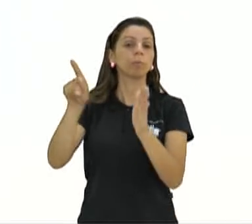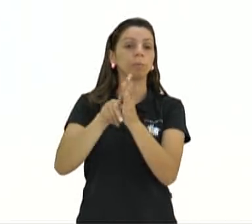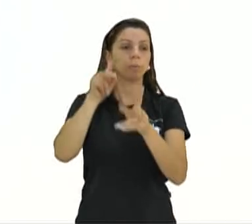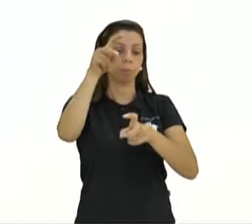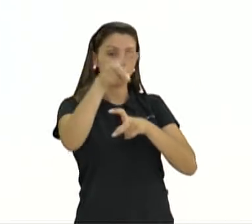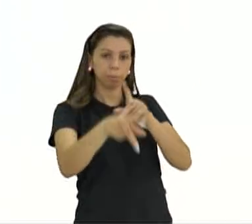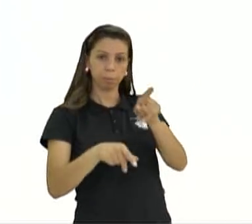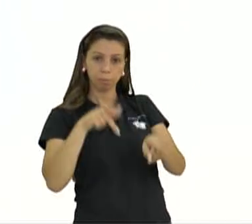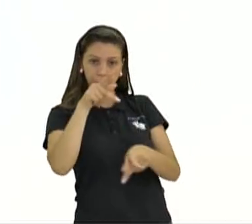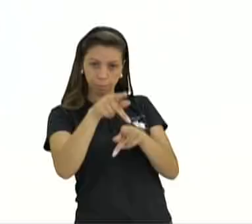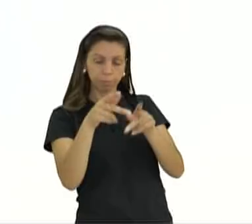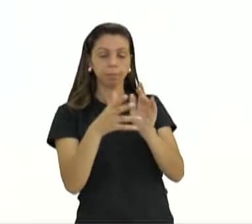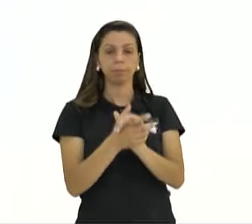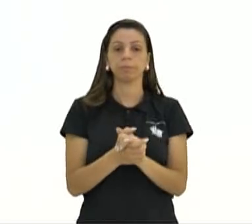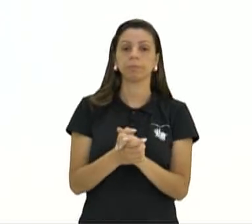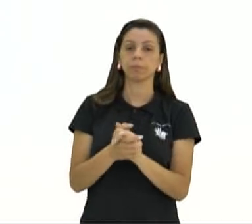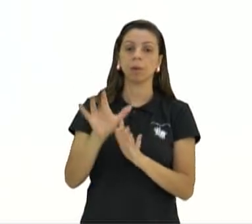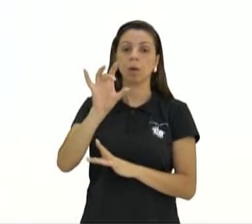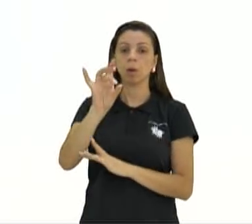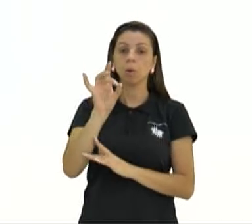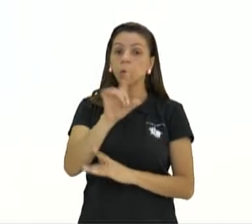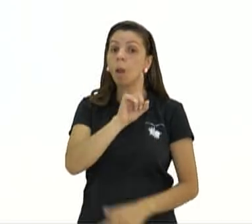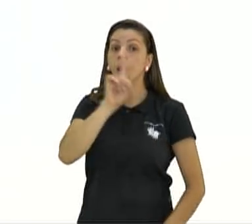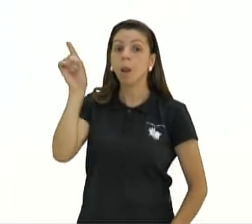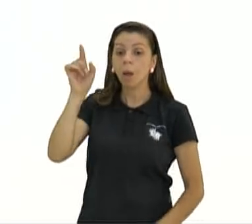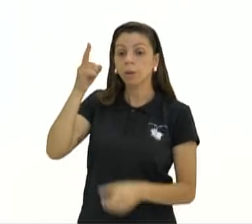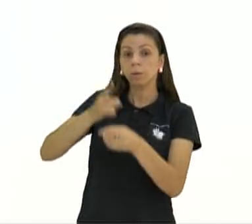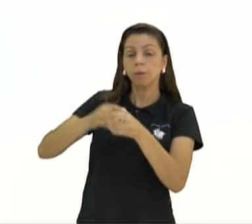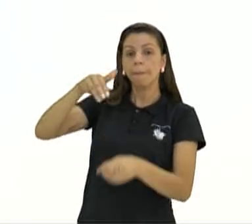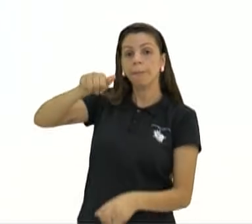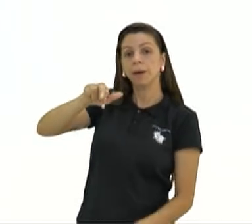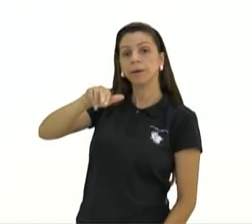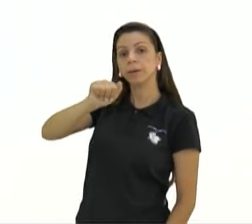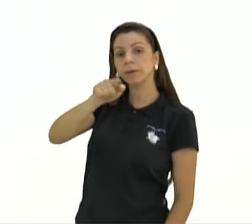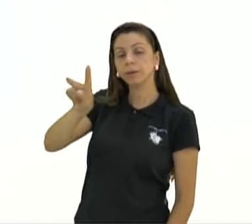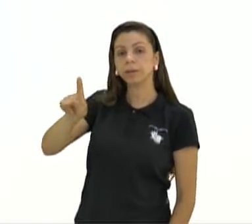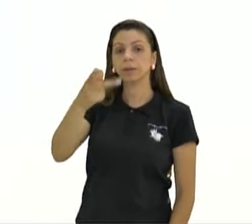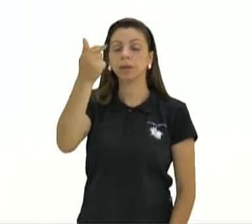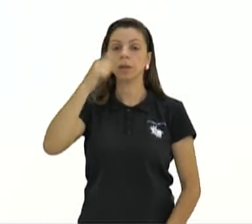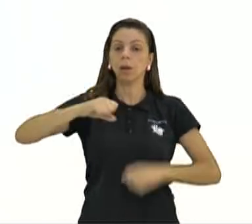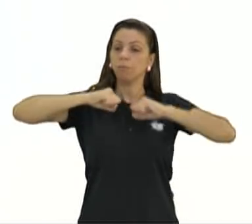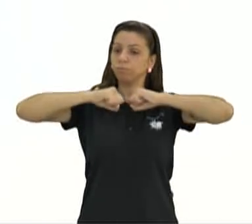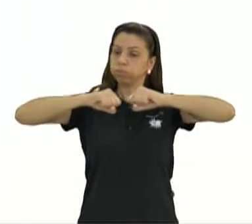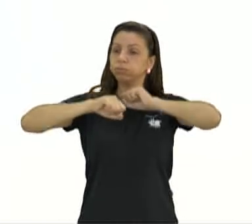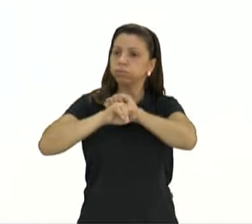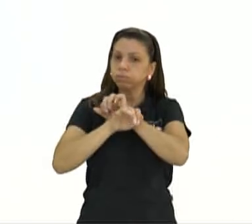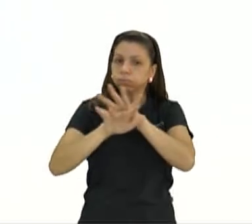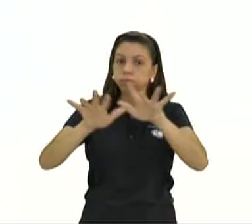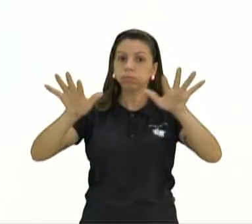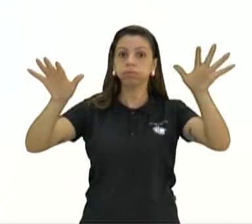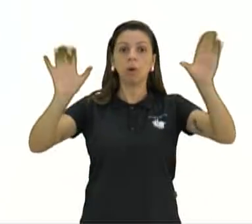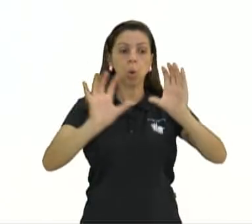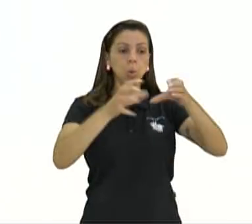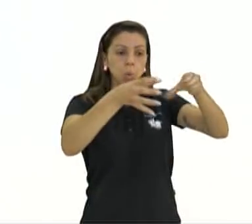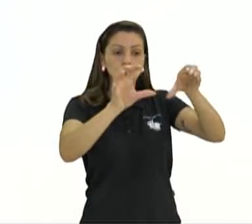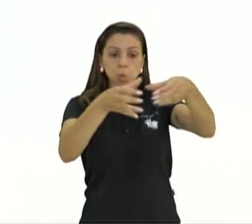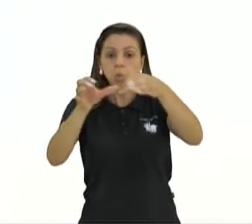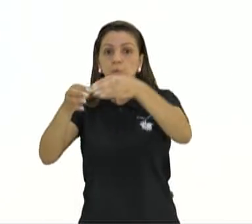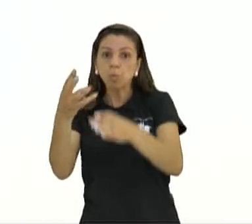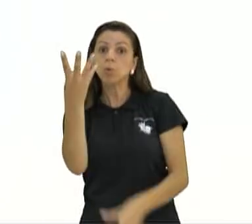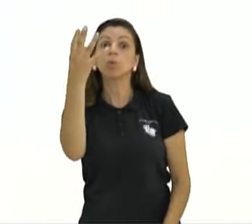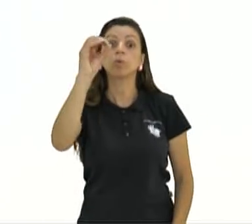continuação da notícia. Somente no Maranhão, o Bumba Meu Boi é difundido por mais de 400 grupos